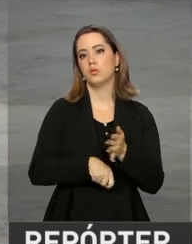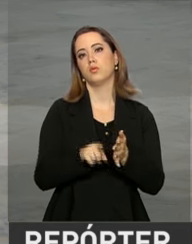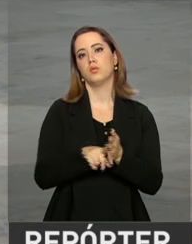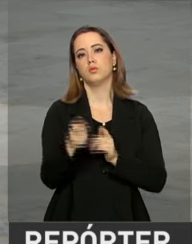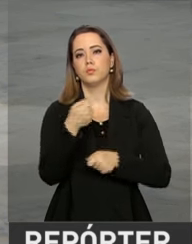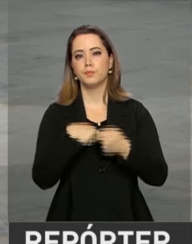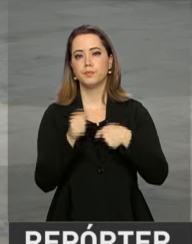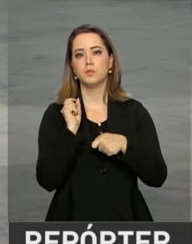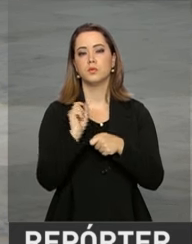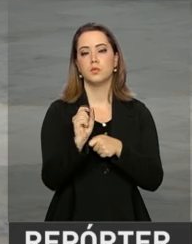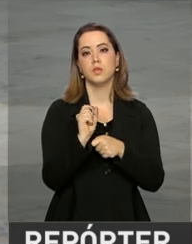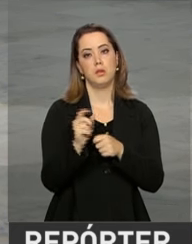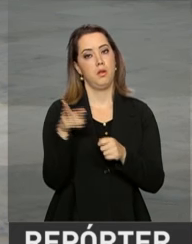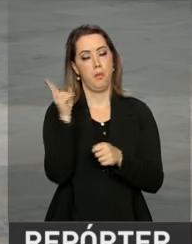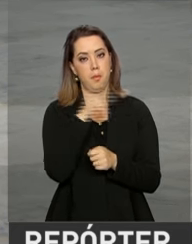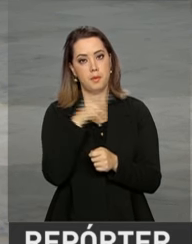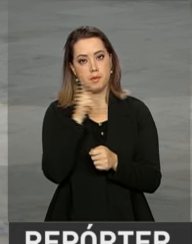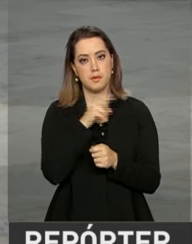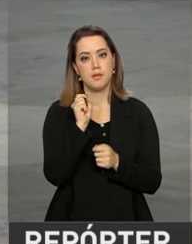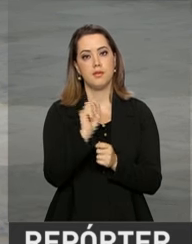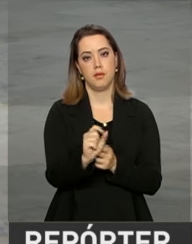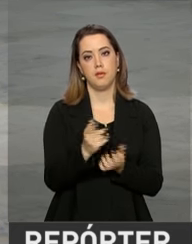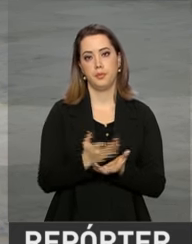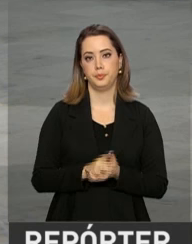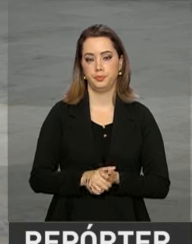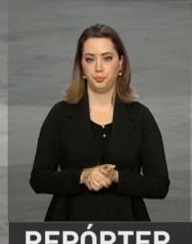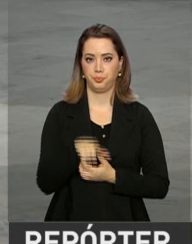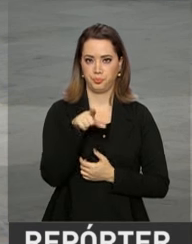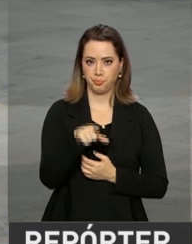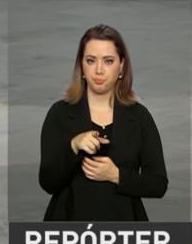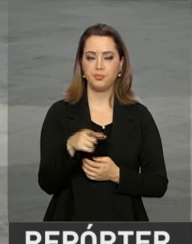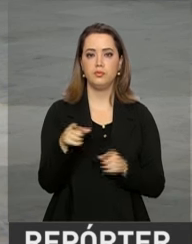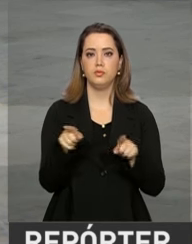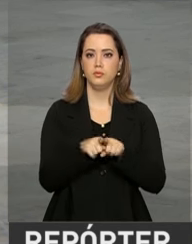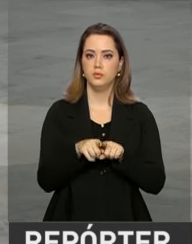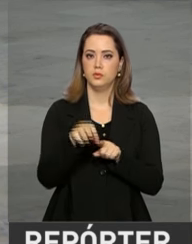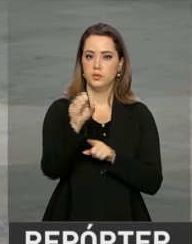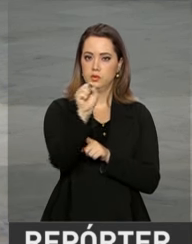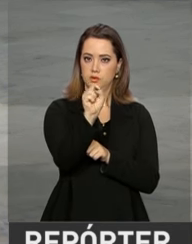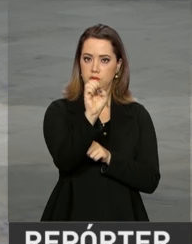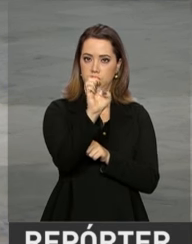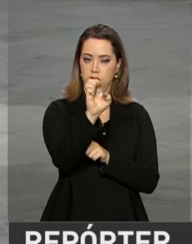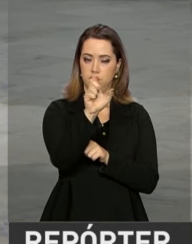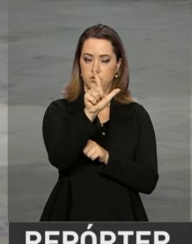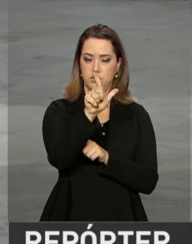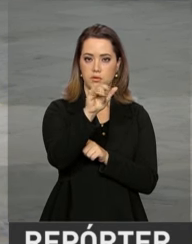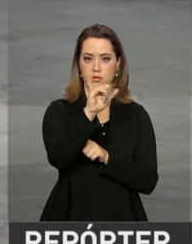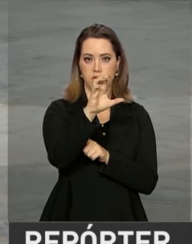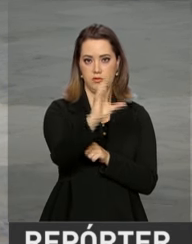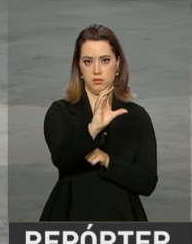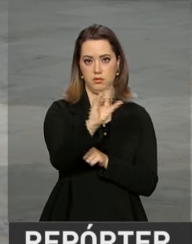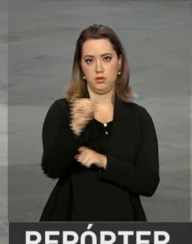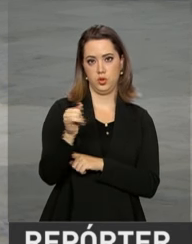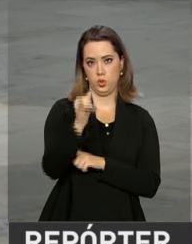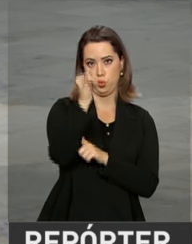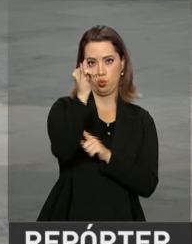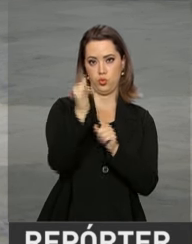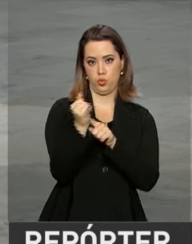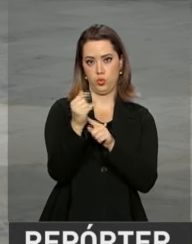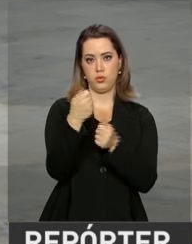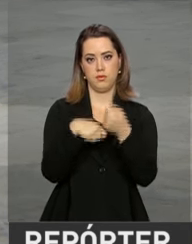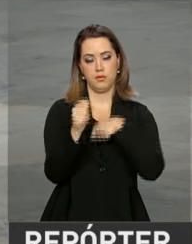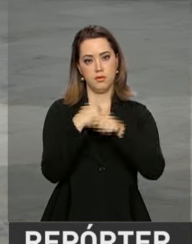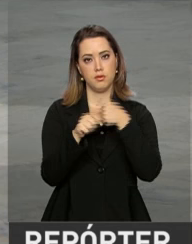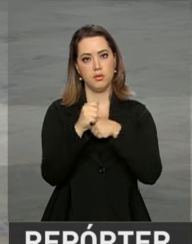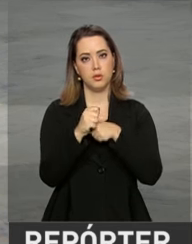mais rapidamente do que as previsões do comitê. Renata, a taxa Selic é a taxa básica de juros da economia e ela serve como